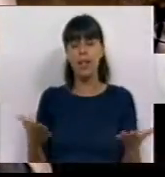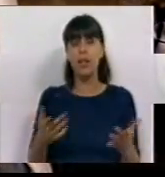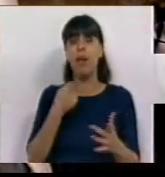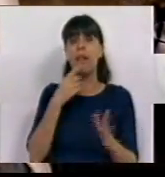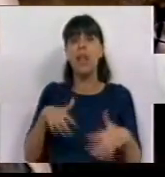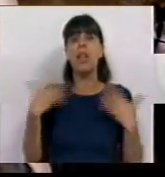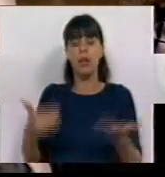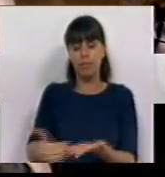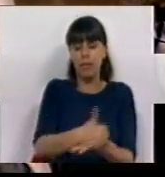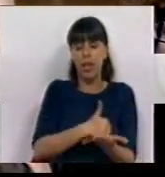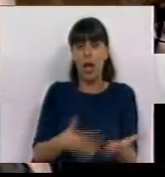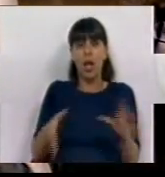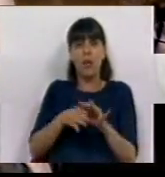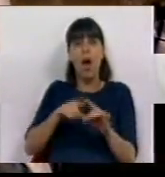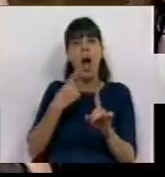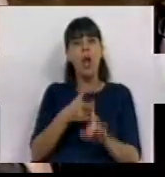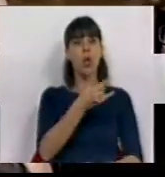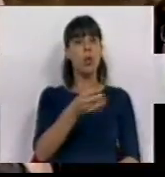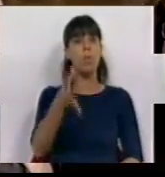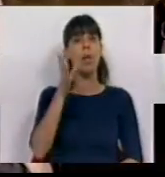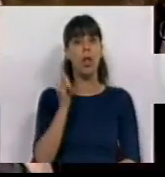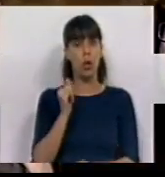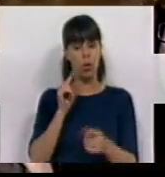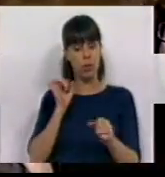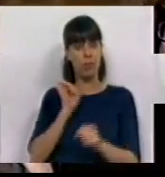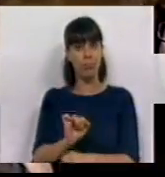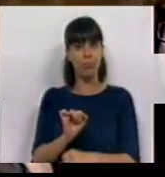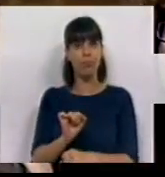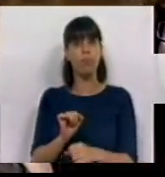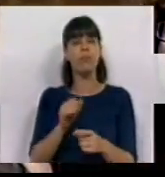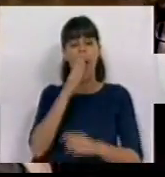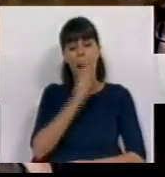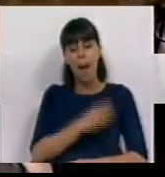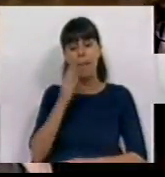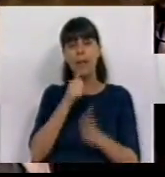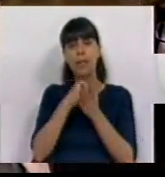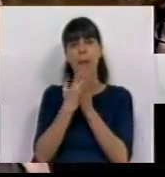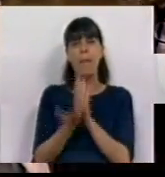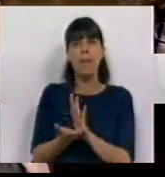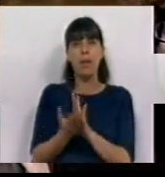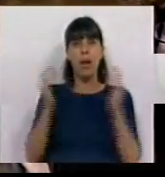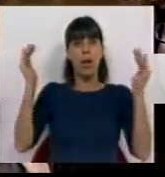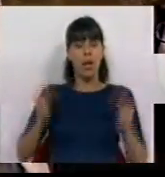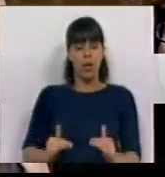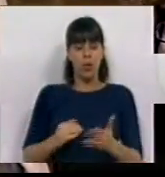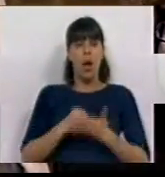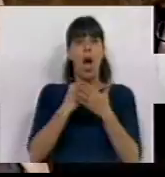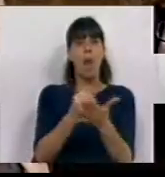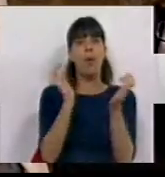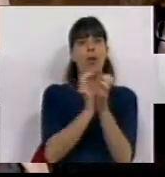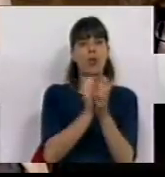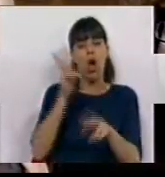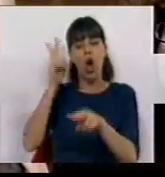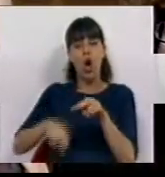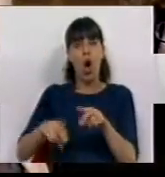portanto estamos a falar de dados relativos a 2012 e que a aplicação das medidas de redução dos apoios sociais